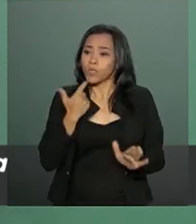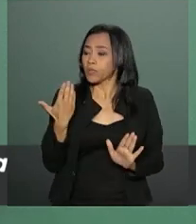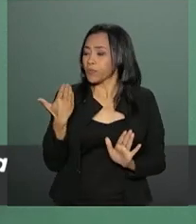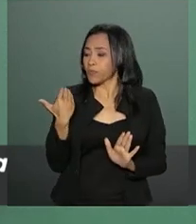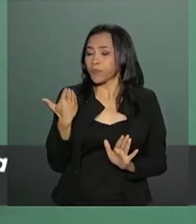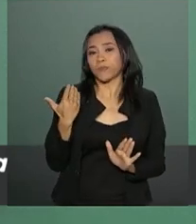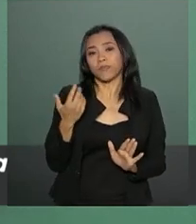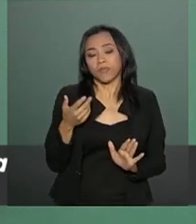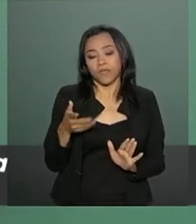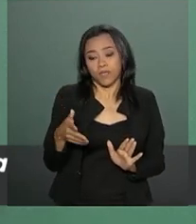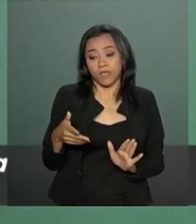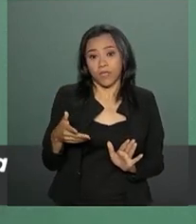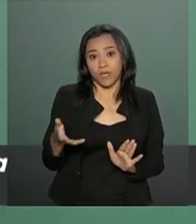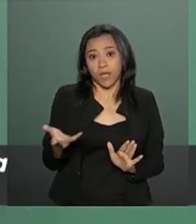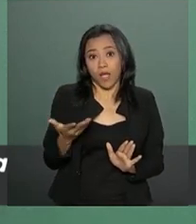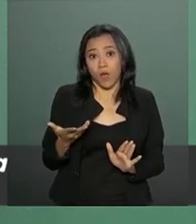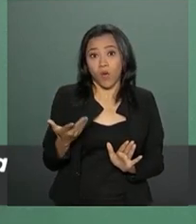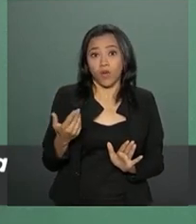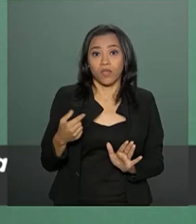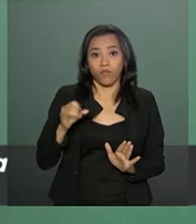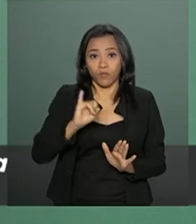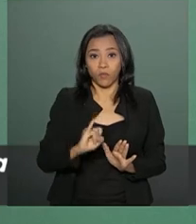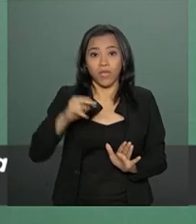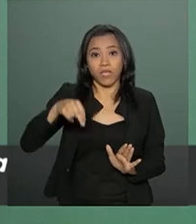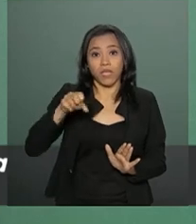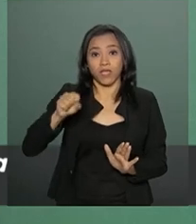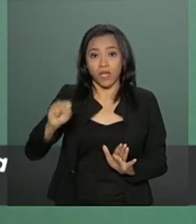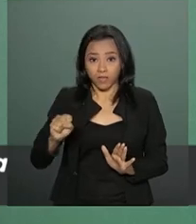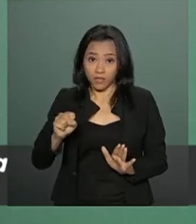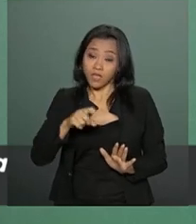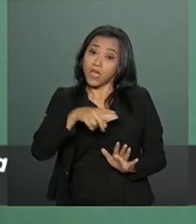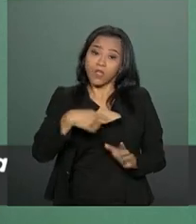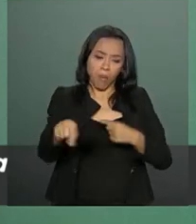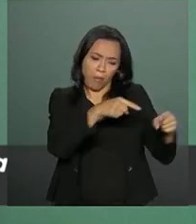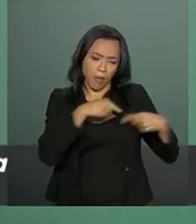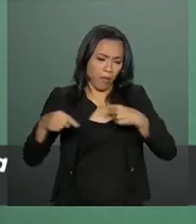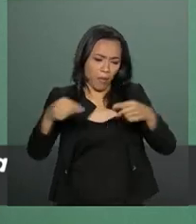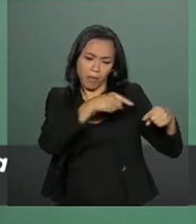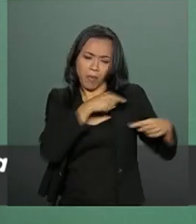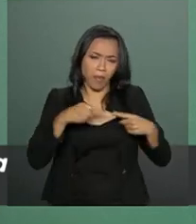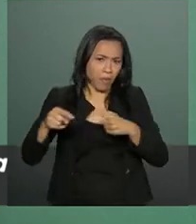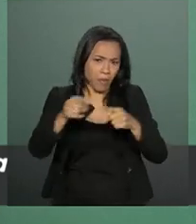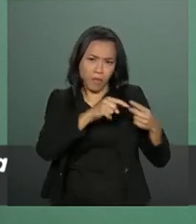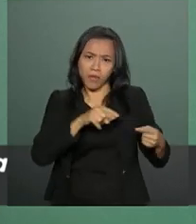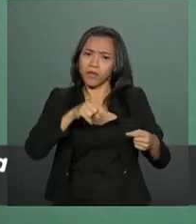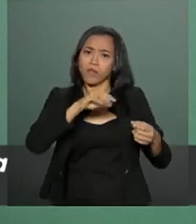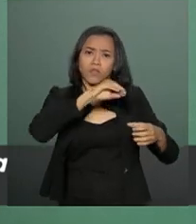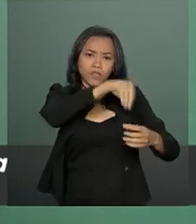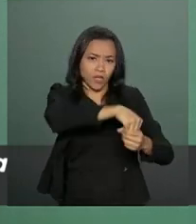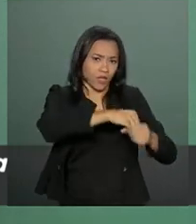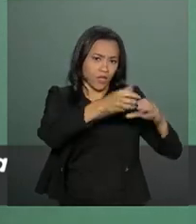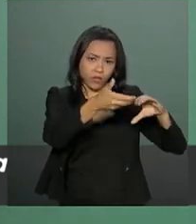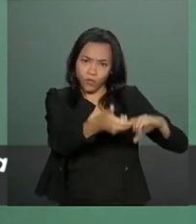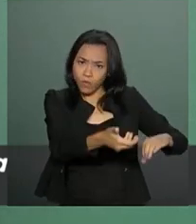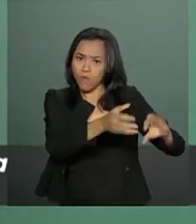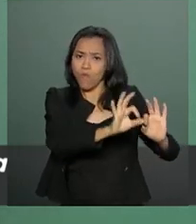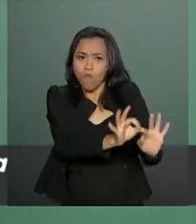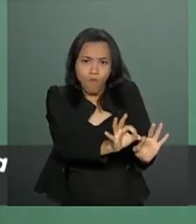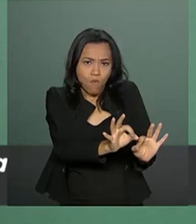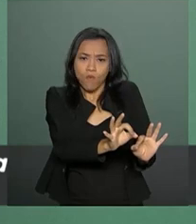previdência que saiu da pauta legislativa não saiu da pauta política do país e não saiu da pauta